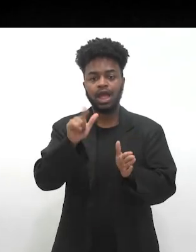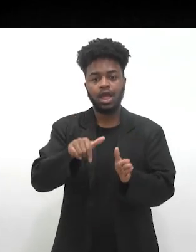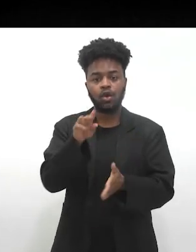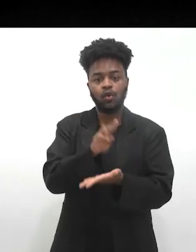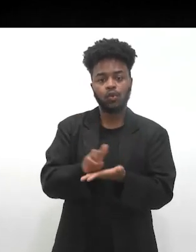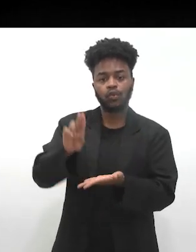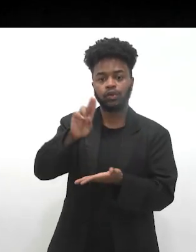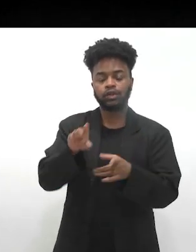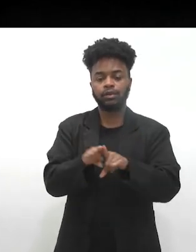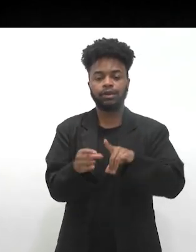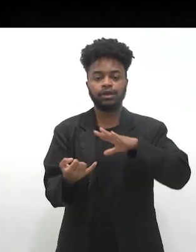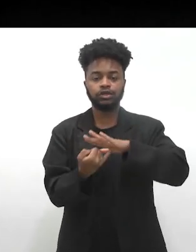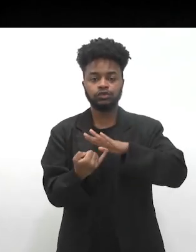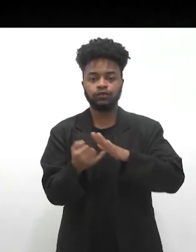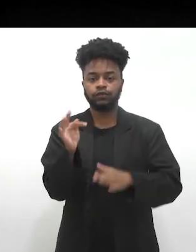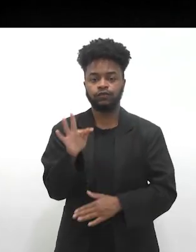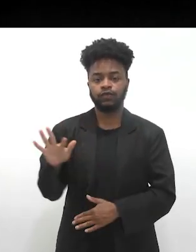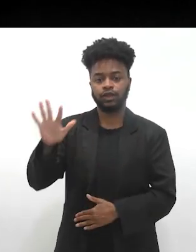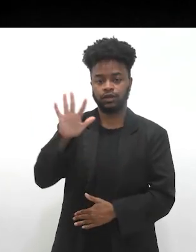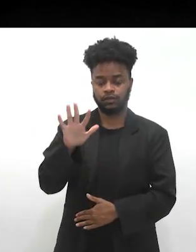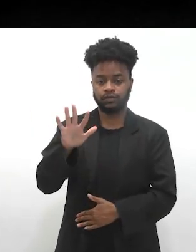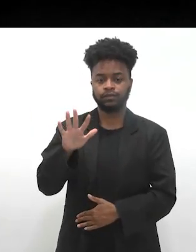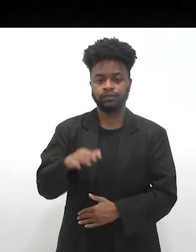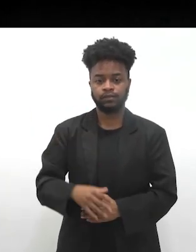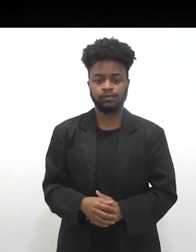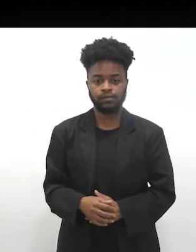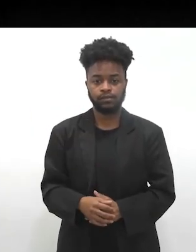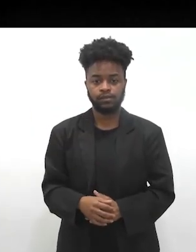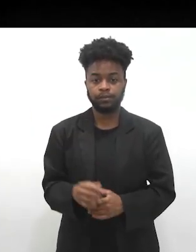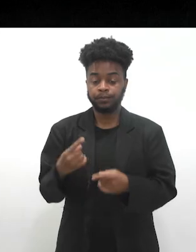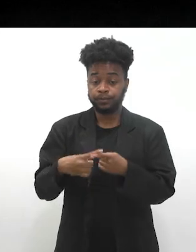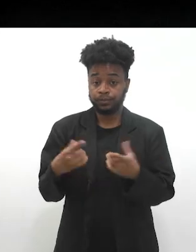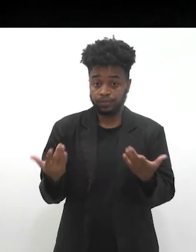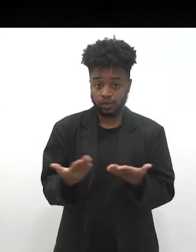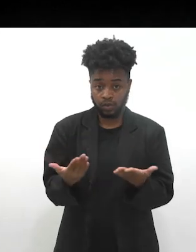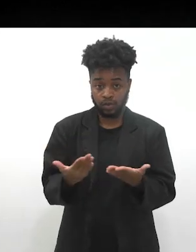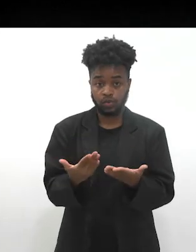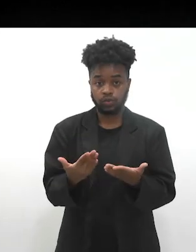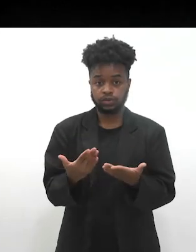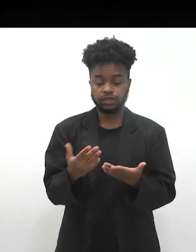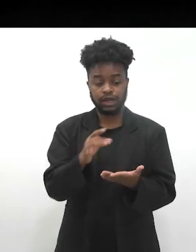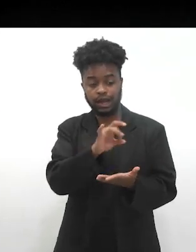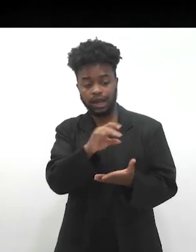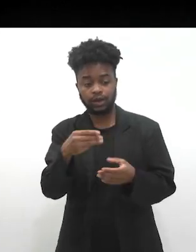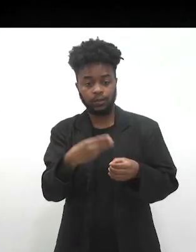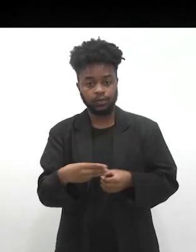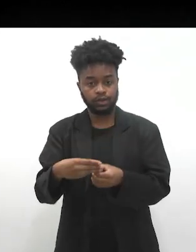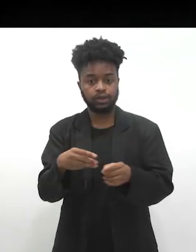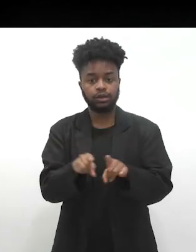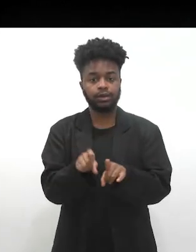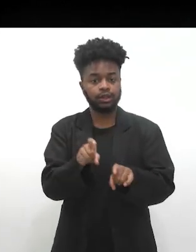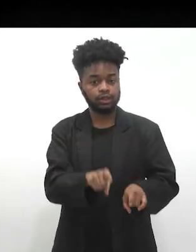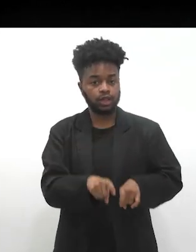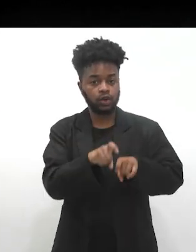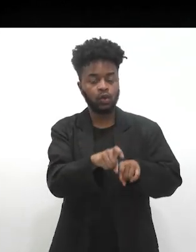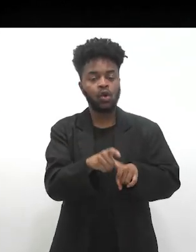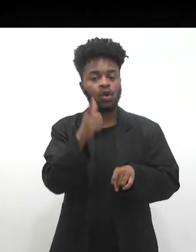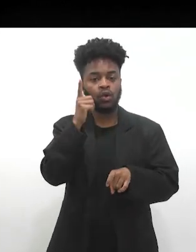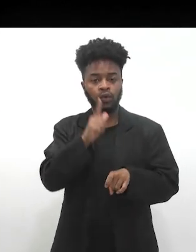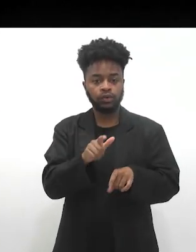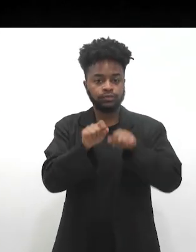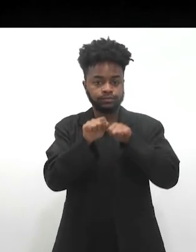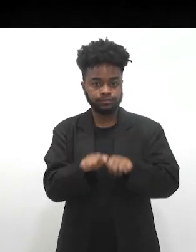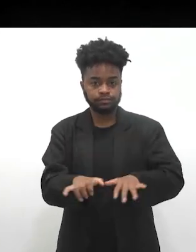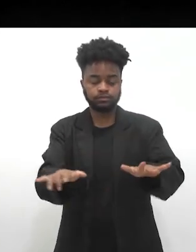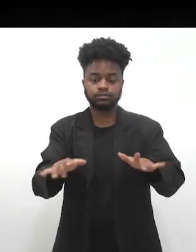são as universidades e os institutos federais, que têm hoje nos municípios e no interior a condição